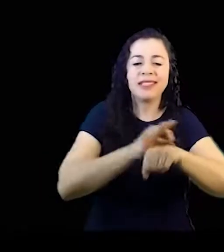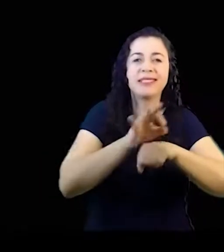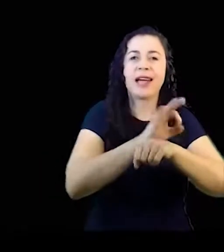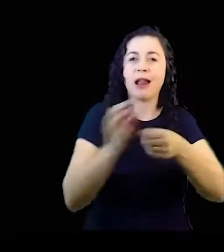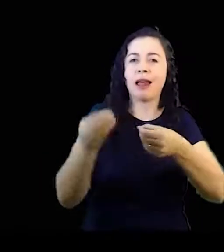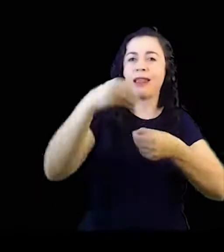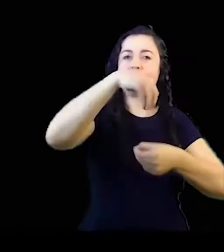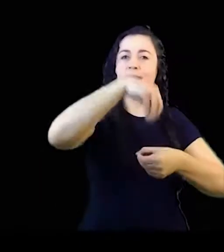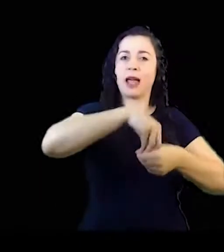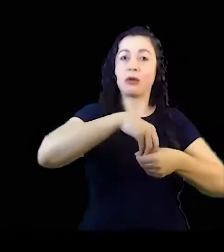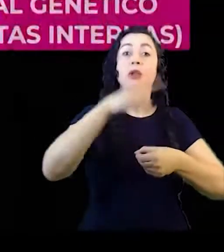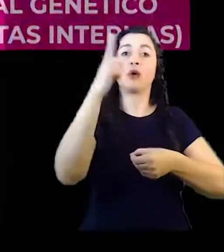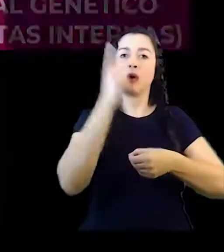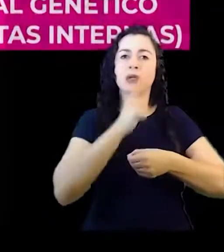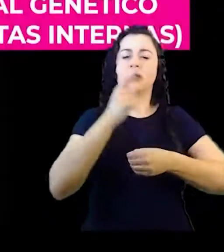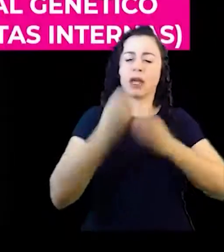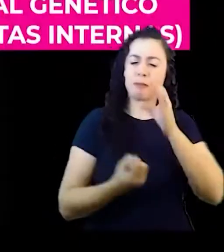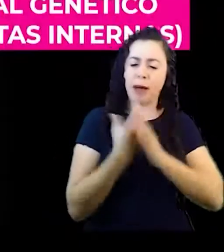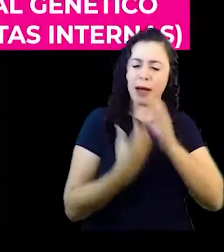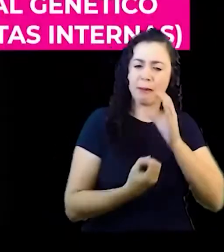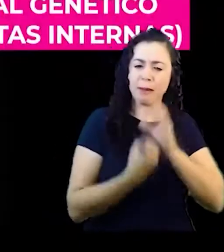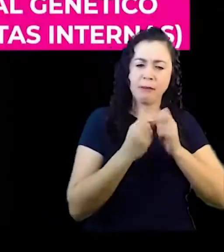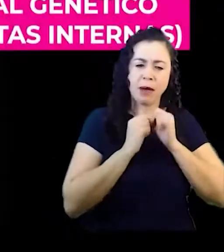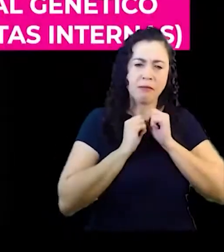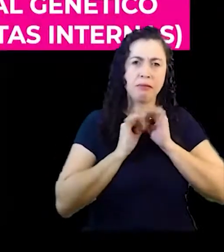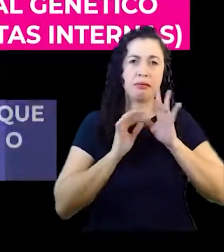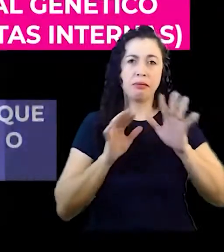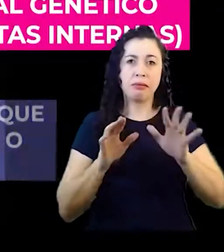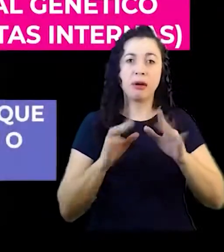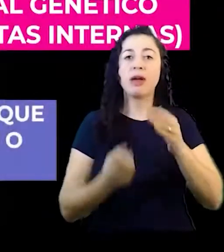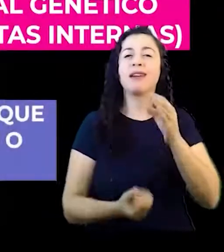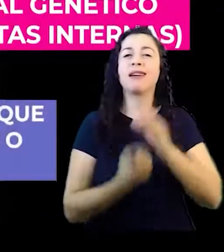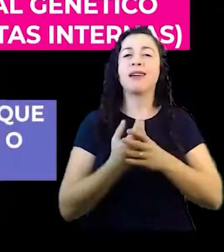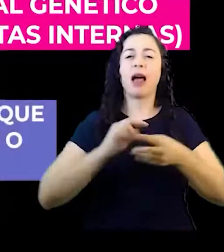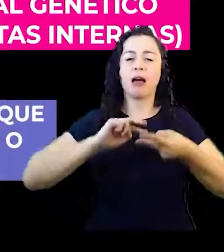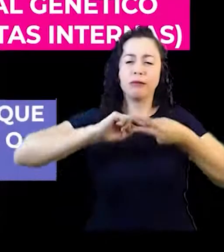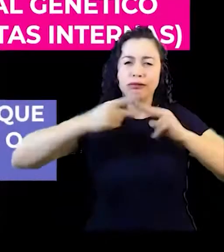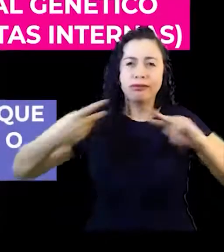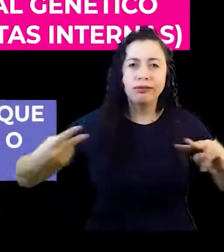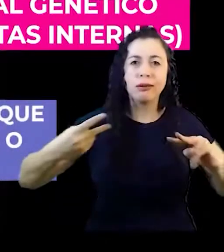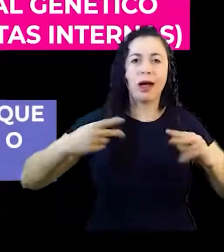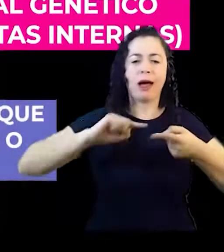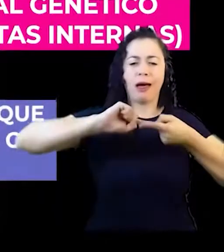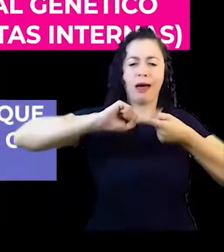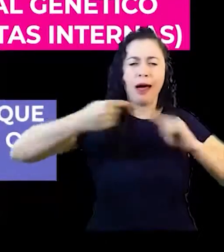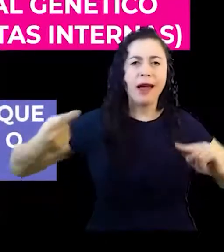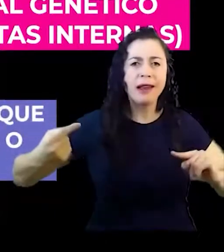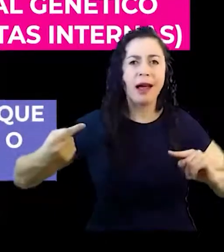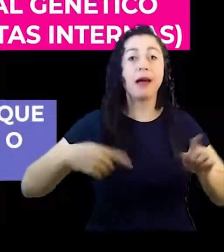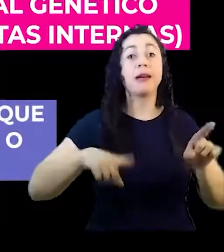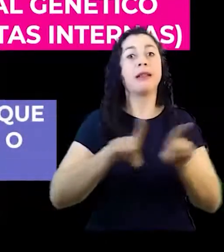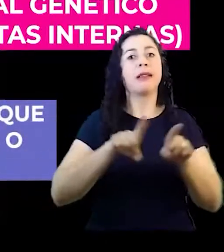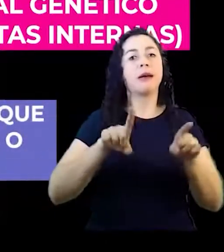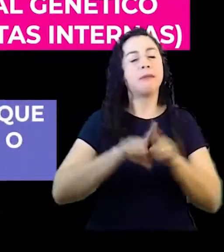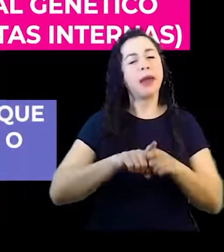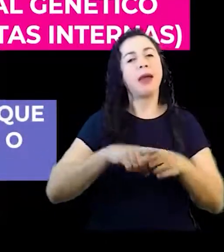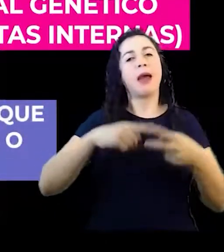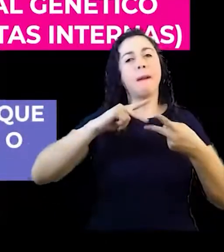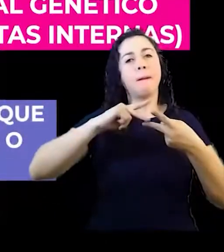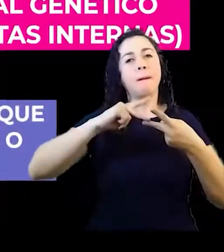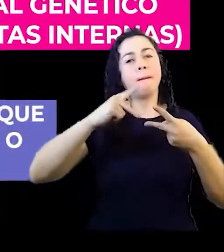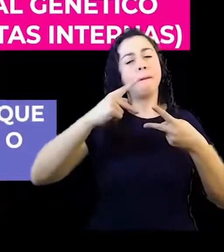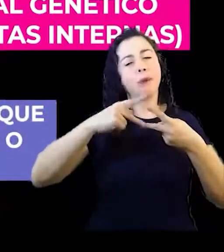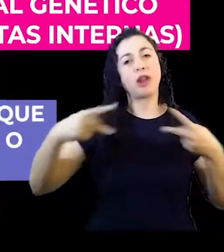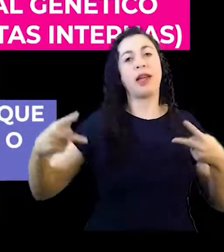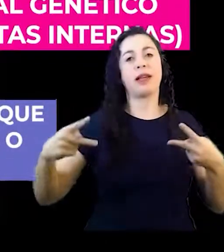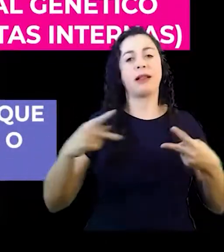a produção de RNA, que é o material genético do vírus, e proteína. Então,